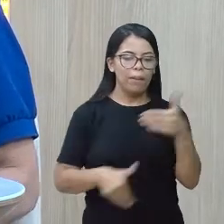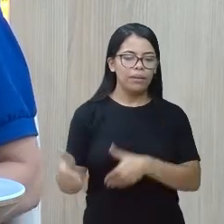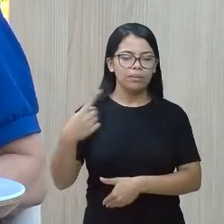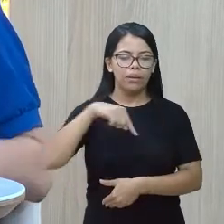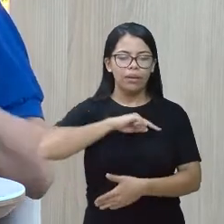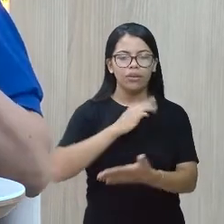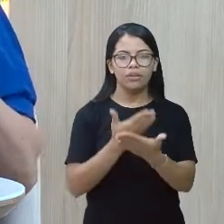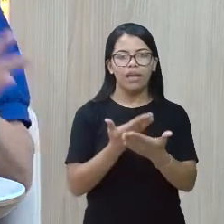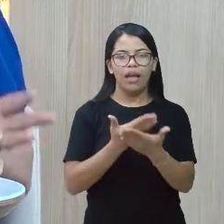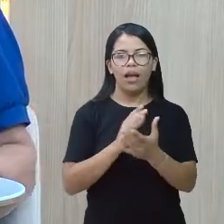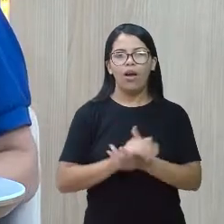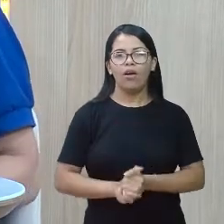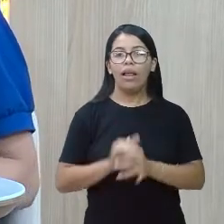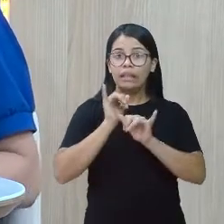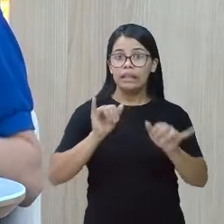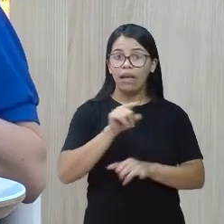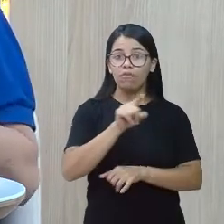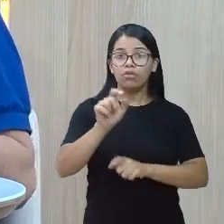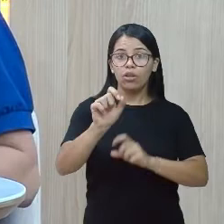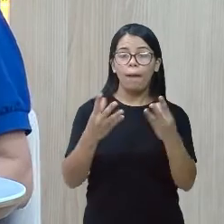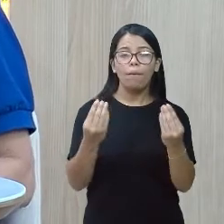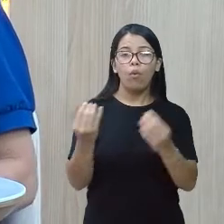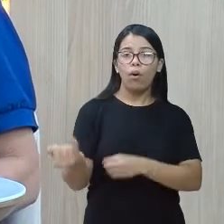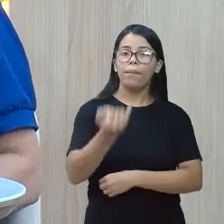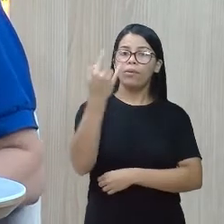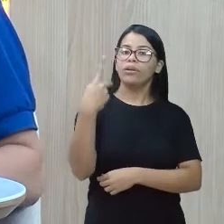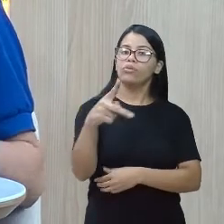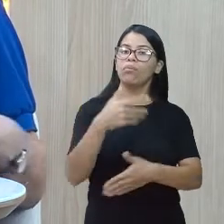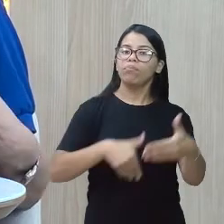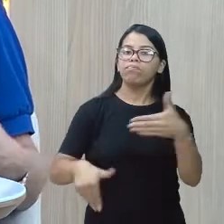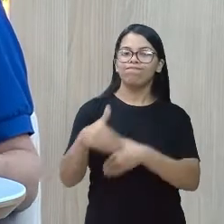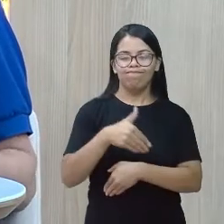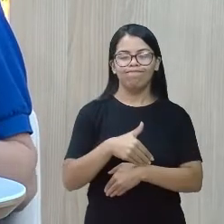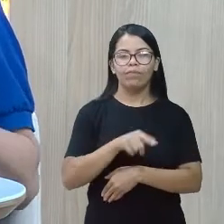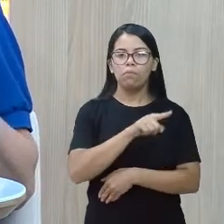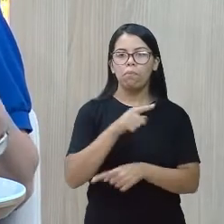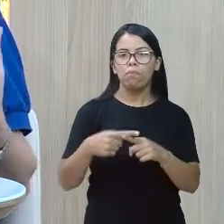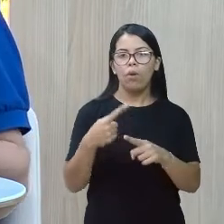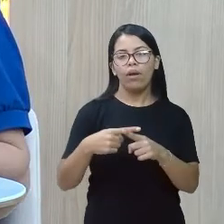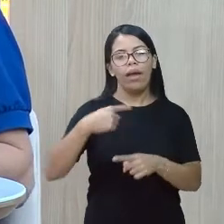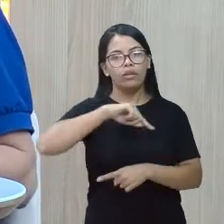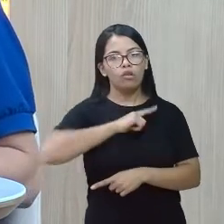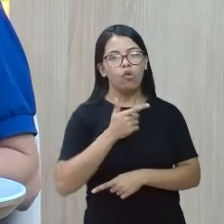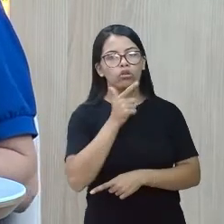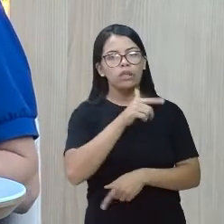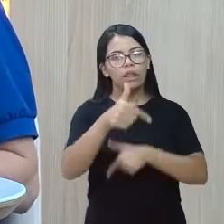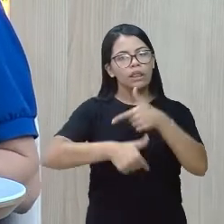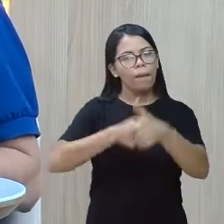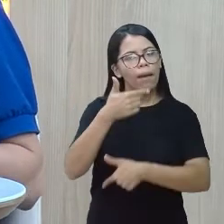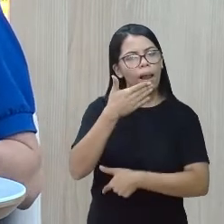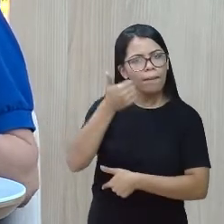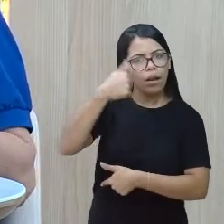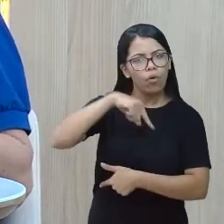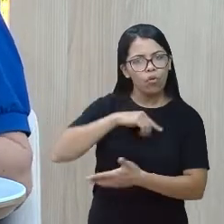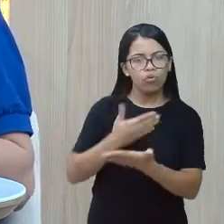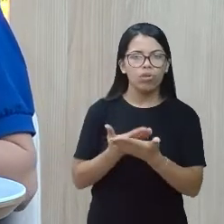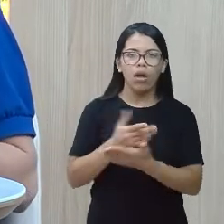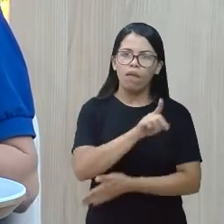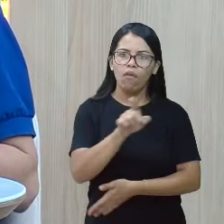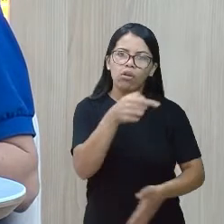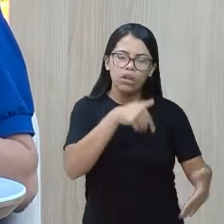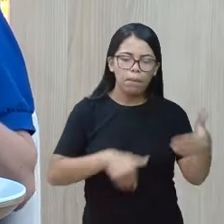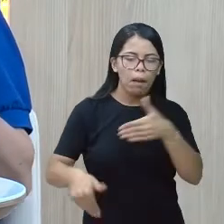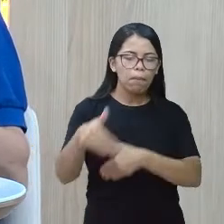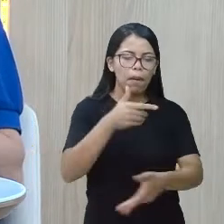nossa aula e dizer a vocês que é muito importante essa participação, que através de vocês nós trabalhamos melhor a nossa aula, vocês